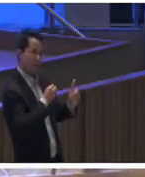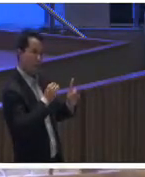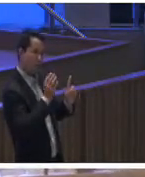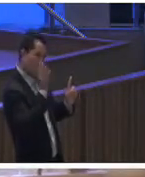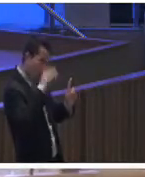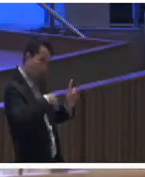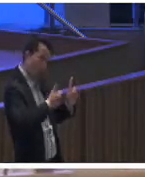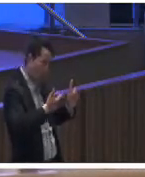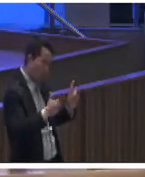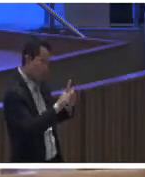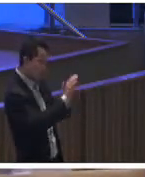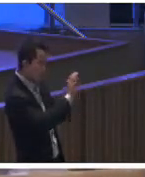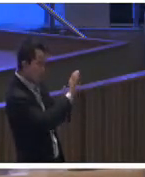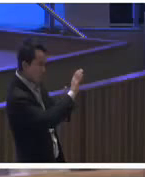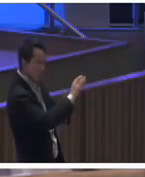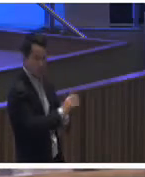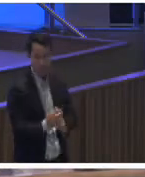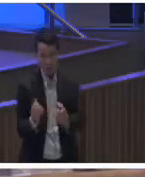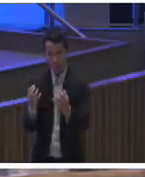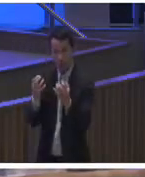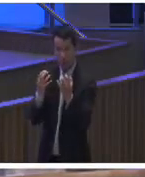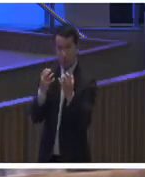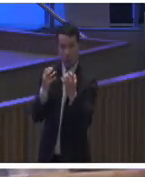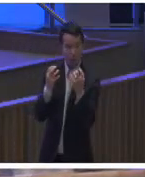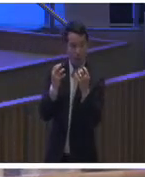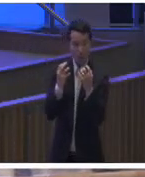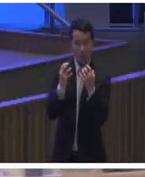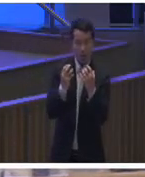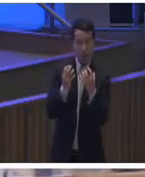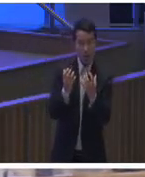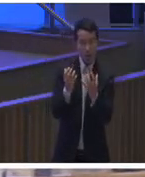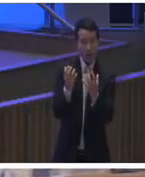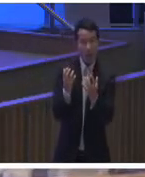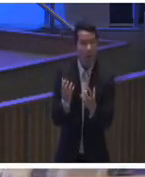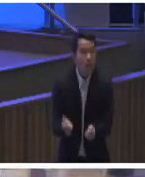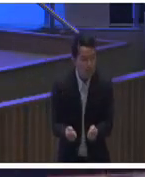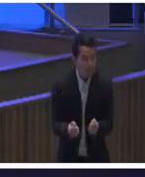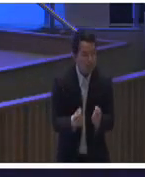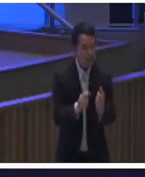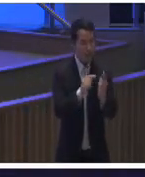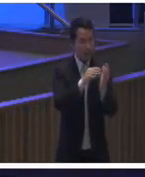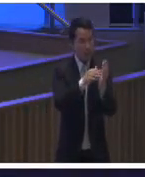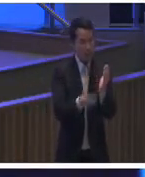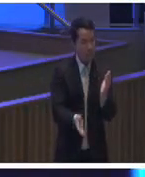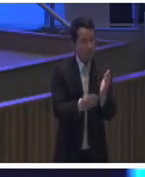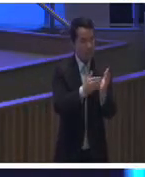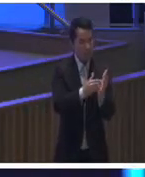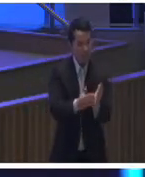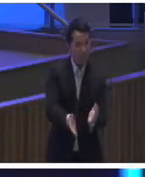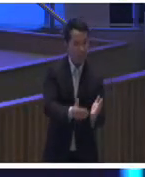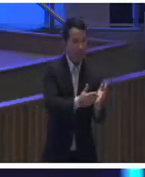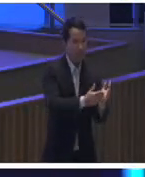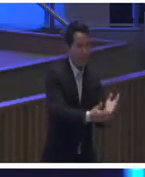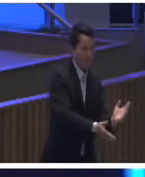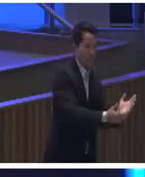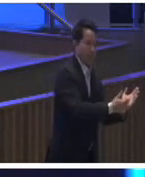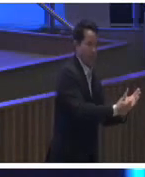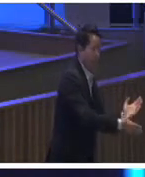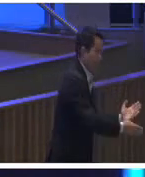irmãos. E essa é uma coisa que a gente não compreende, da razão e da necessidade da